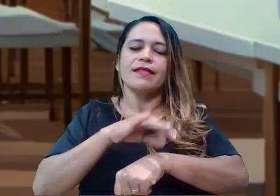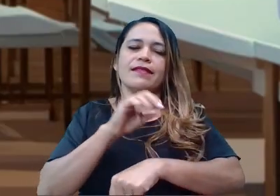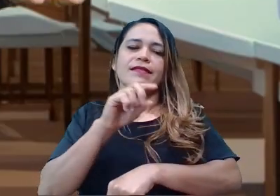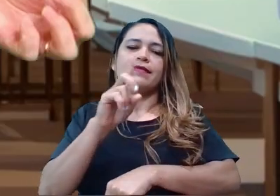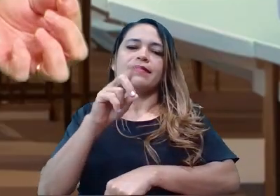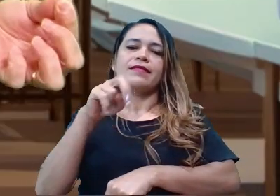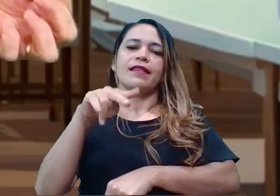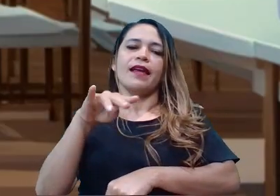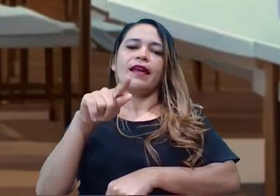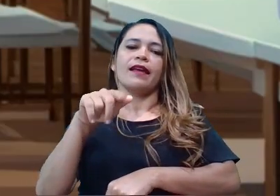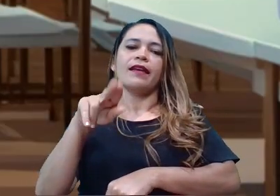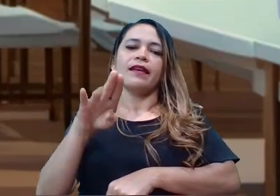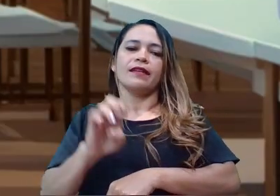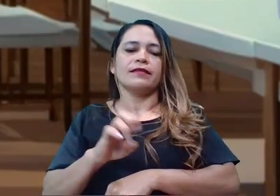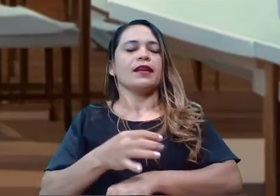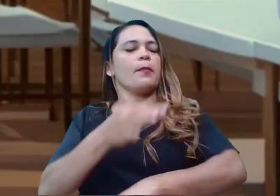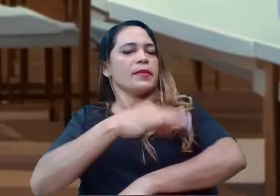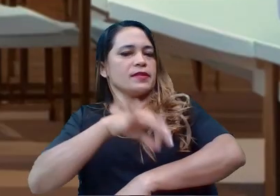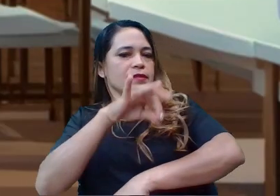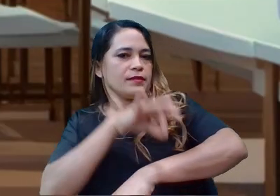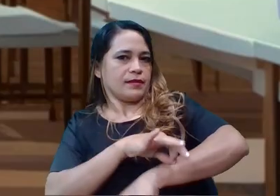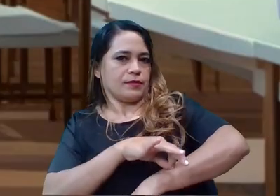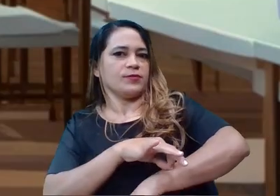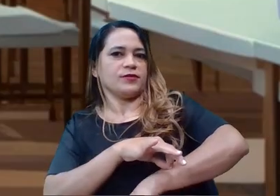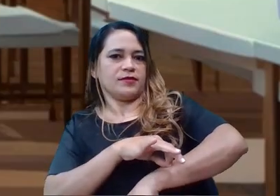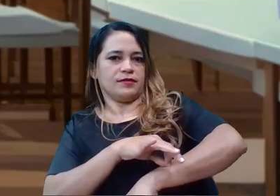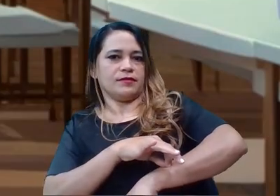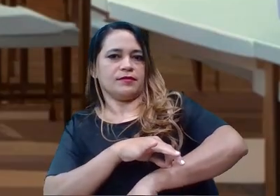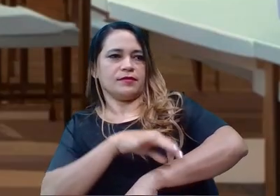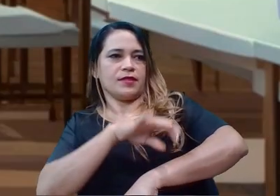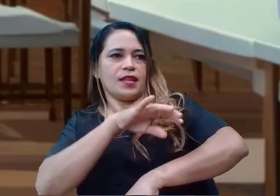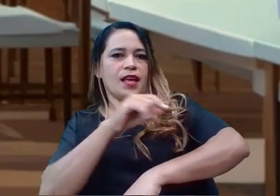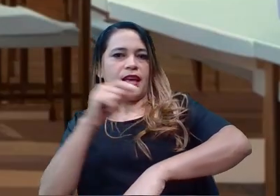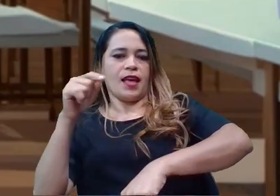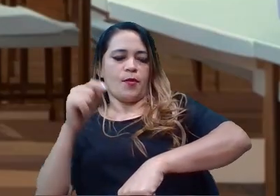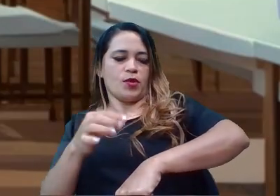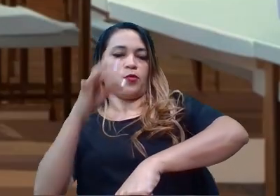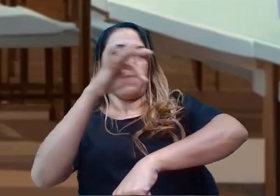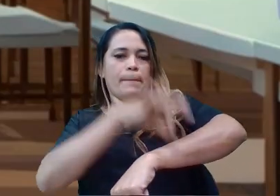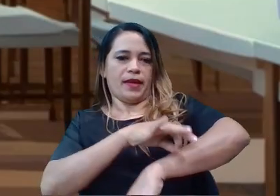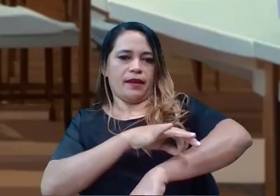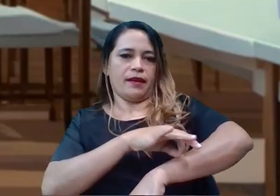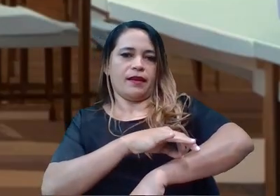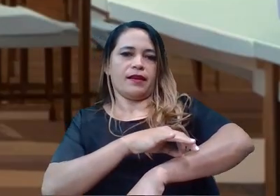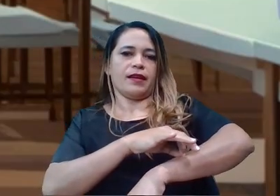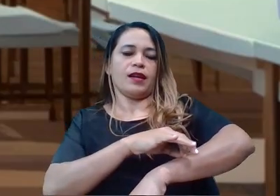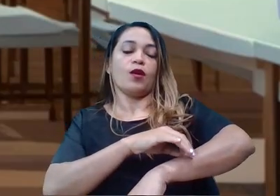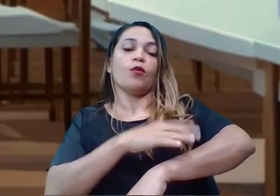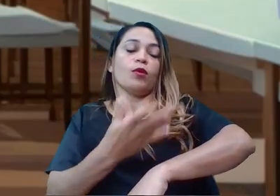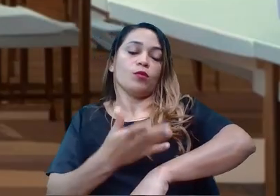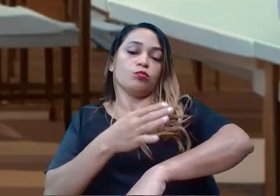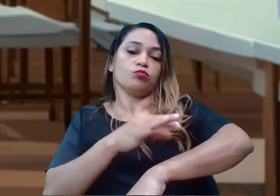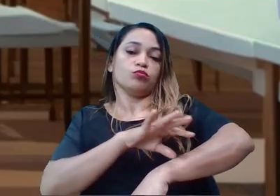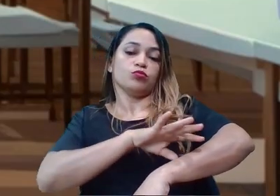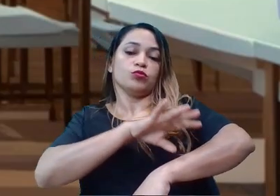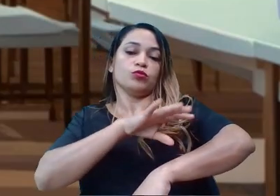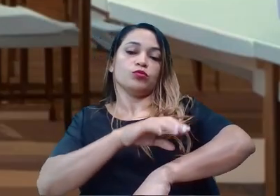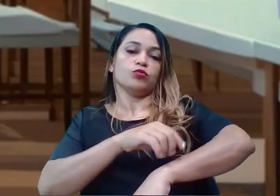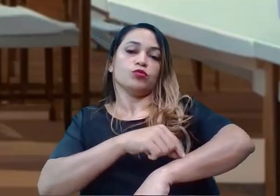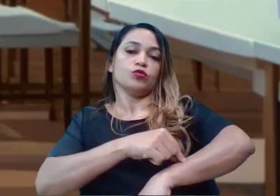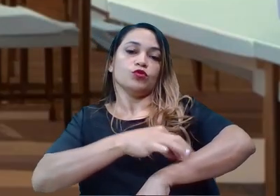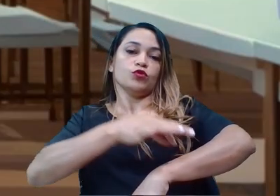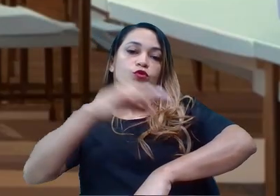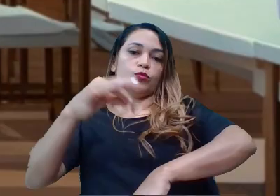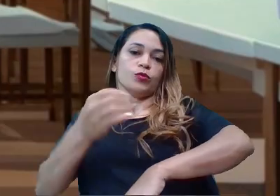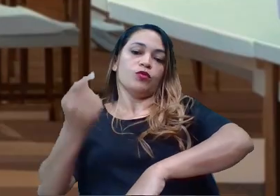Através da picada de um mosquito, que é o mosquito da dengue. Então, o mosquito pica a gente, quando o mosquito pica, ele vai lá e injeta o